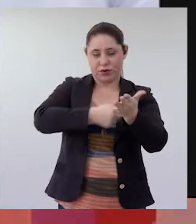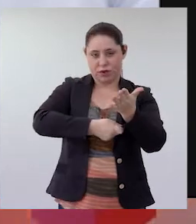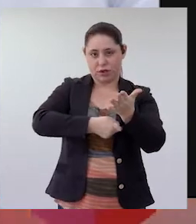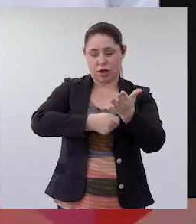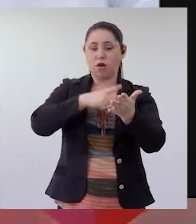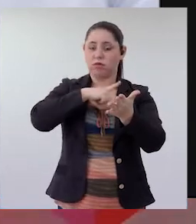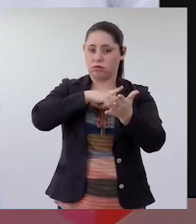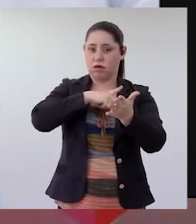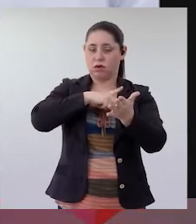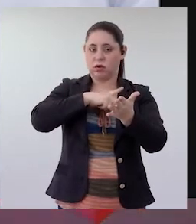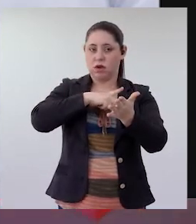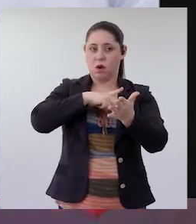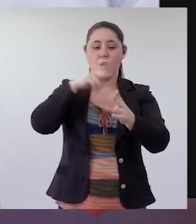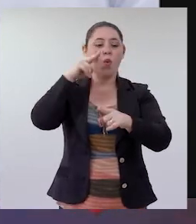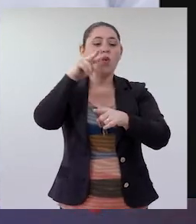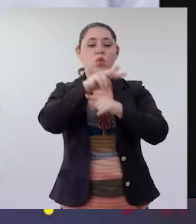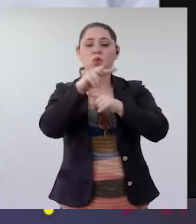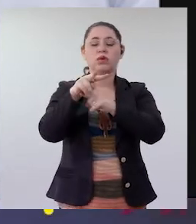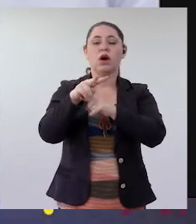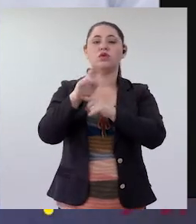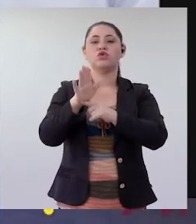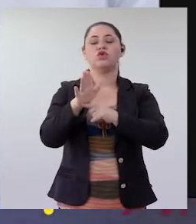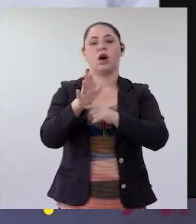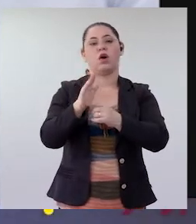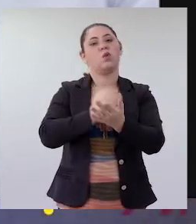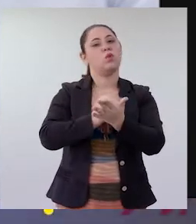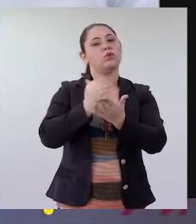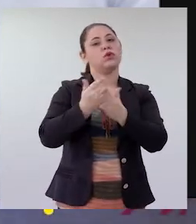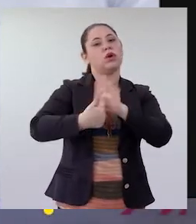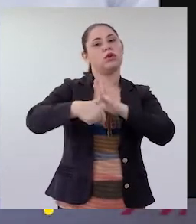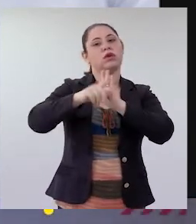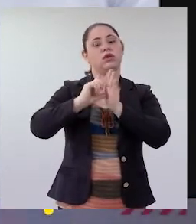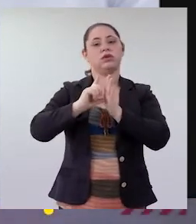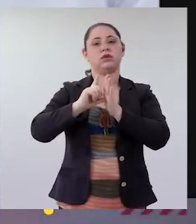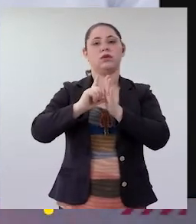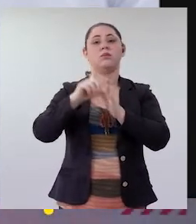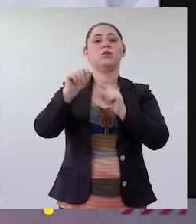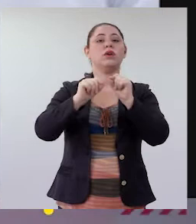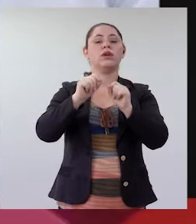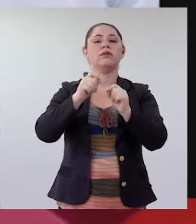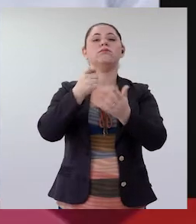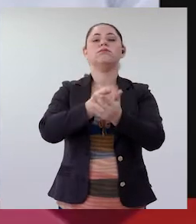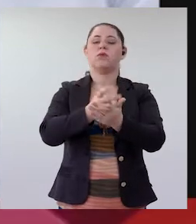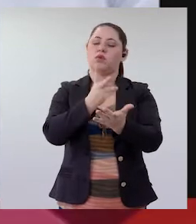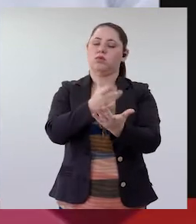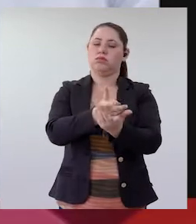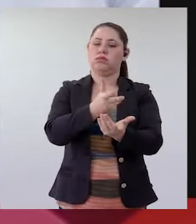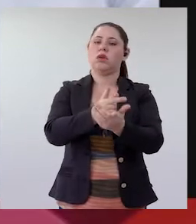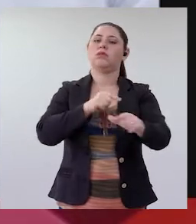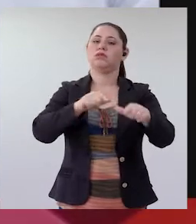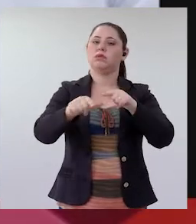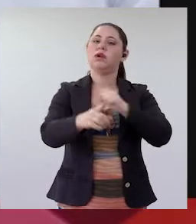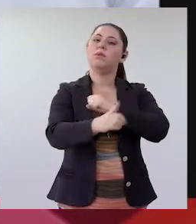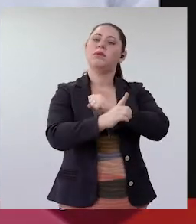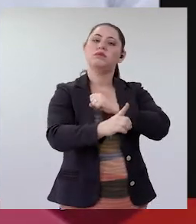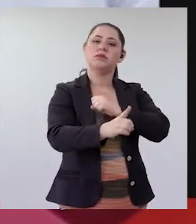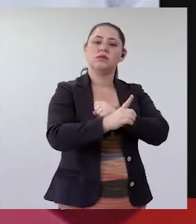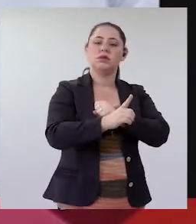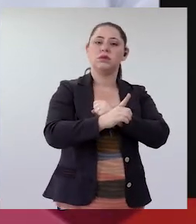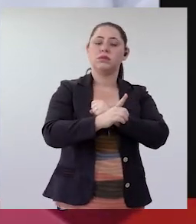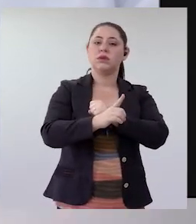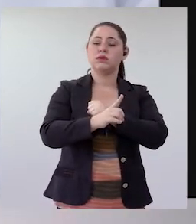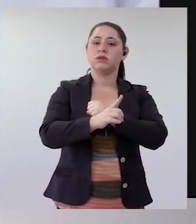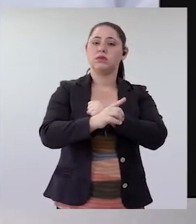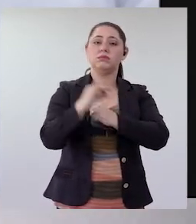então esses foram os cuidados, né, que nós tomamos aí para garantir né, a continuidade da prestação de um